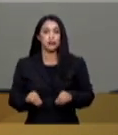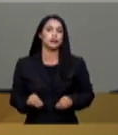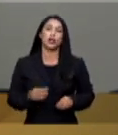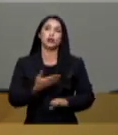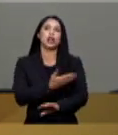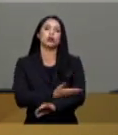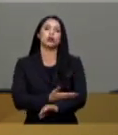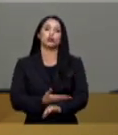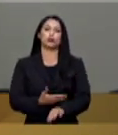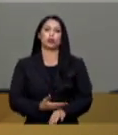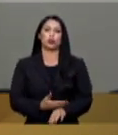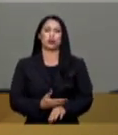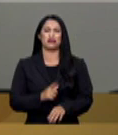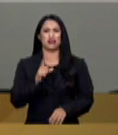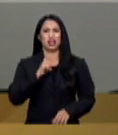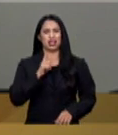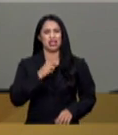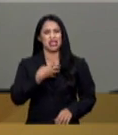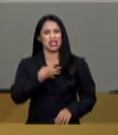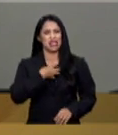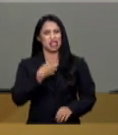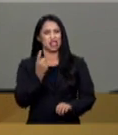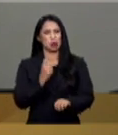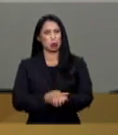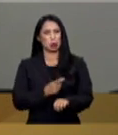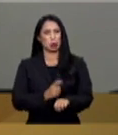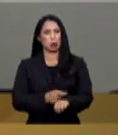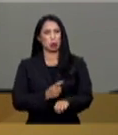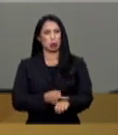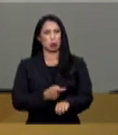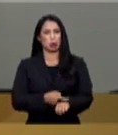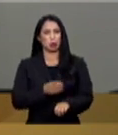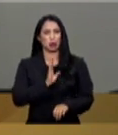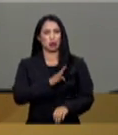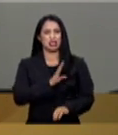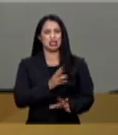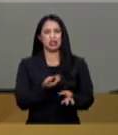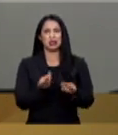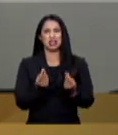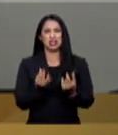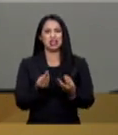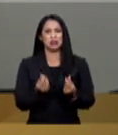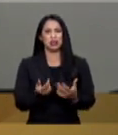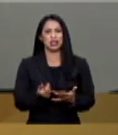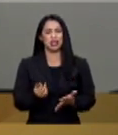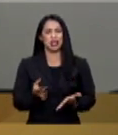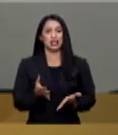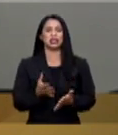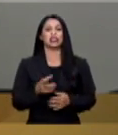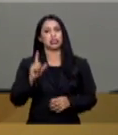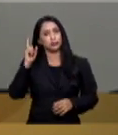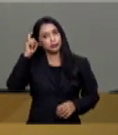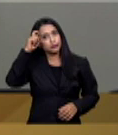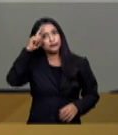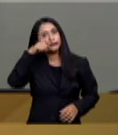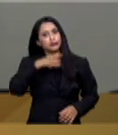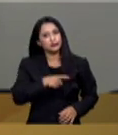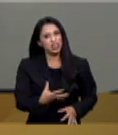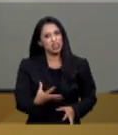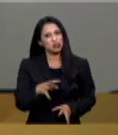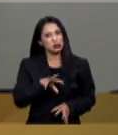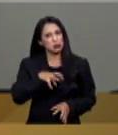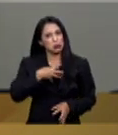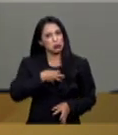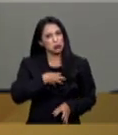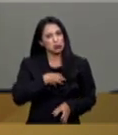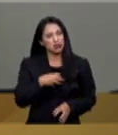algumas até embrutecem pela dificuldade do trabalho, pela sensibilidade, pela dureza, pela amargura de tudo